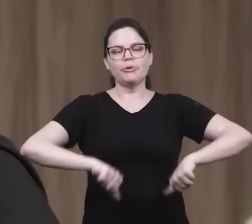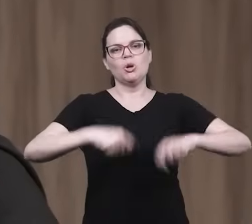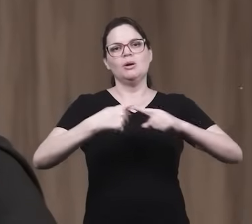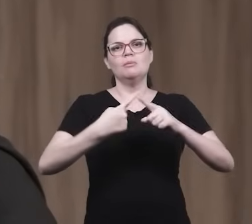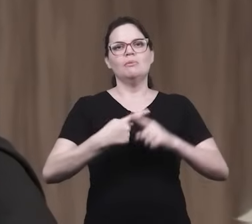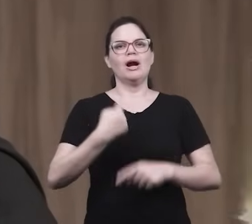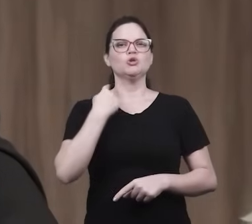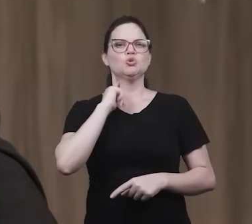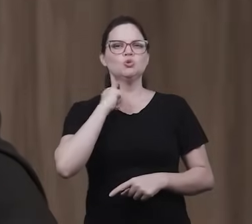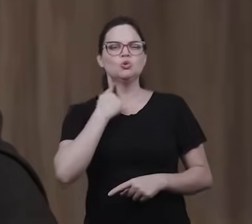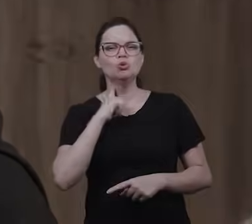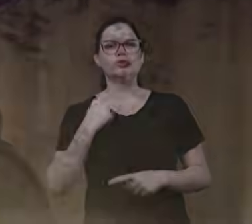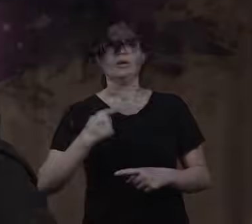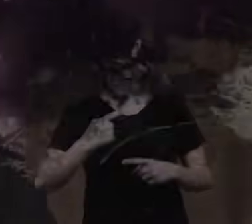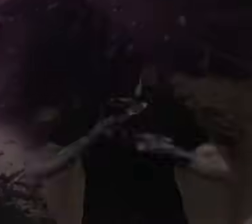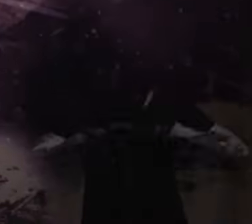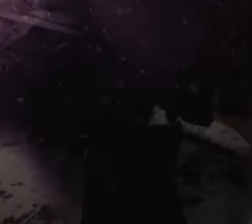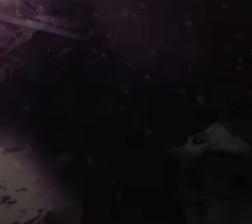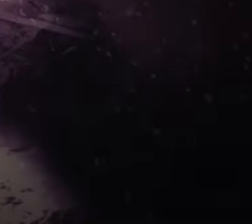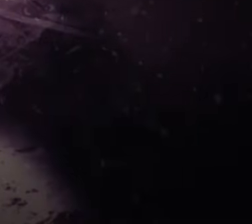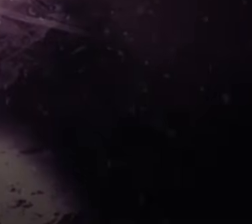e etc.